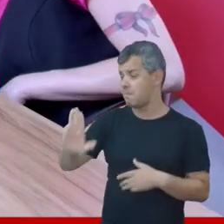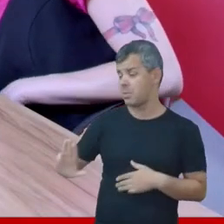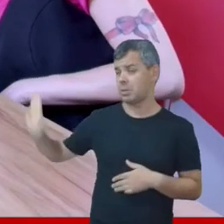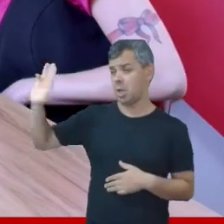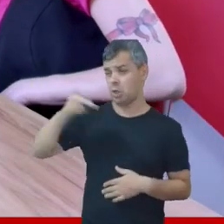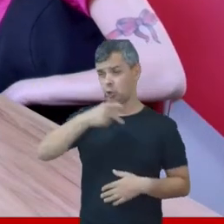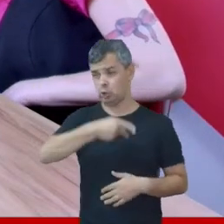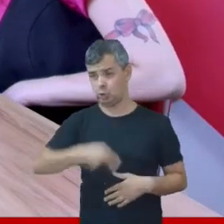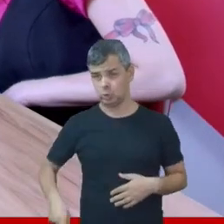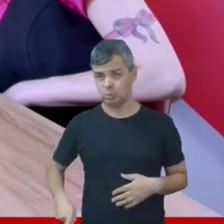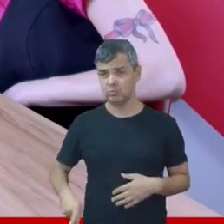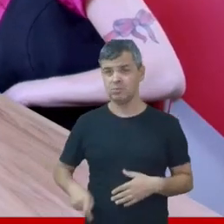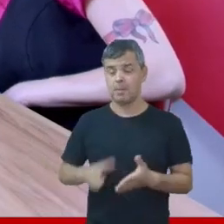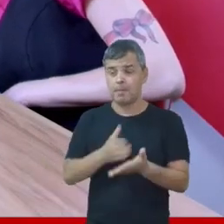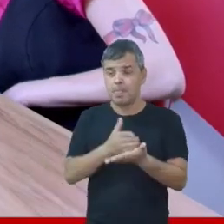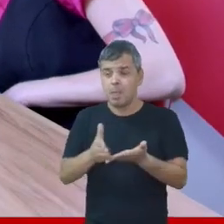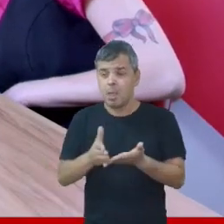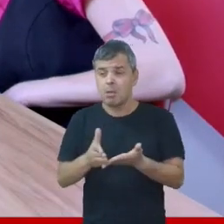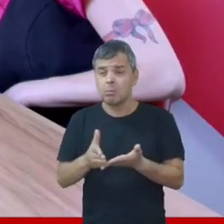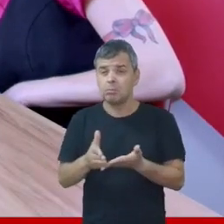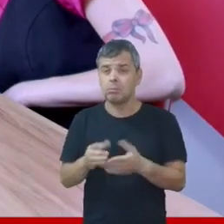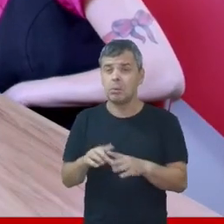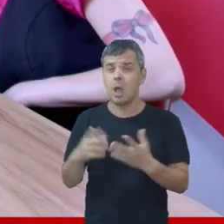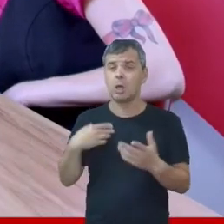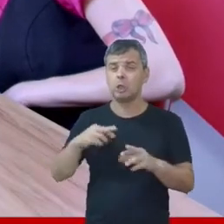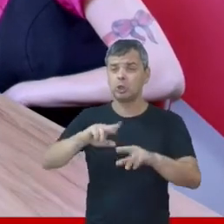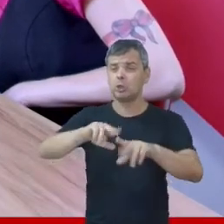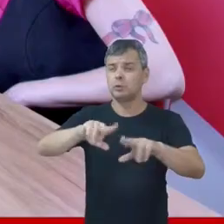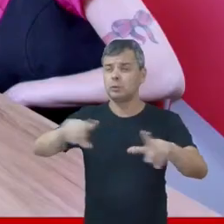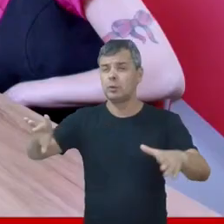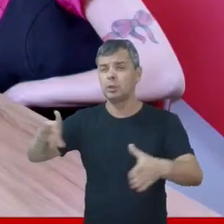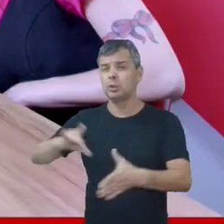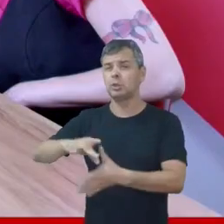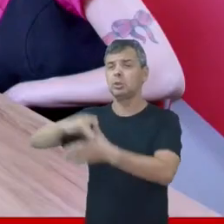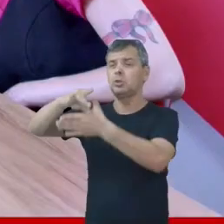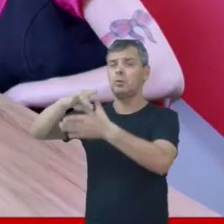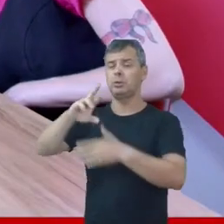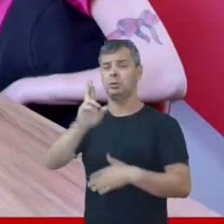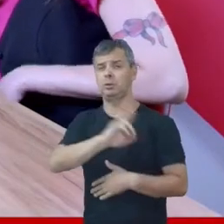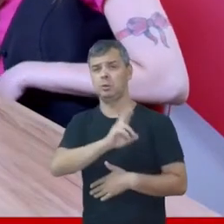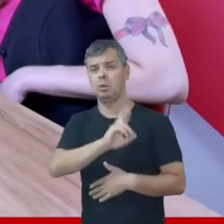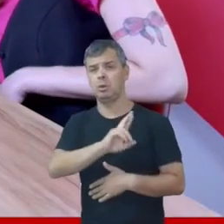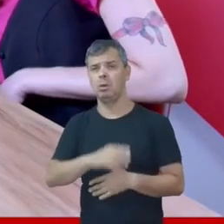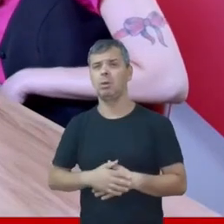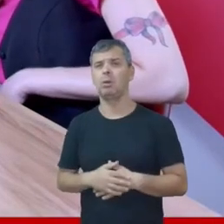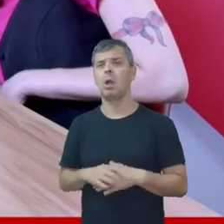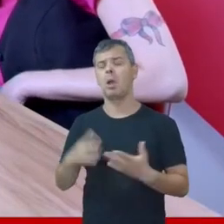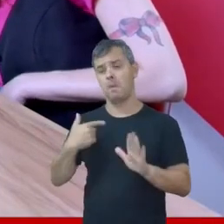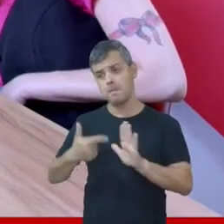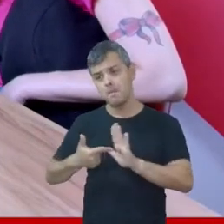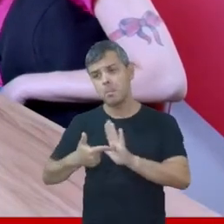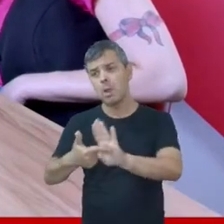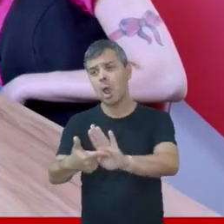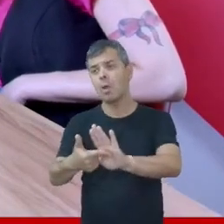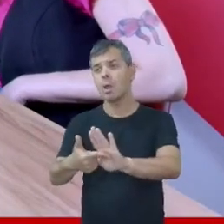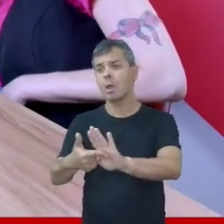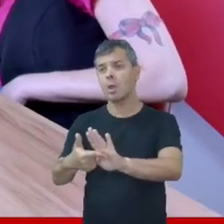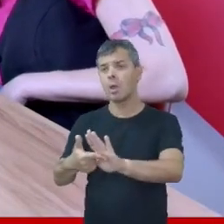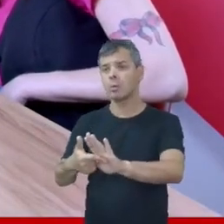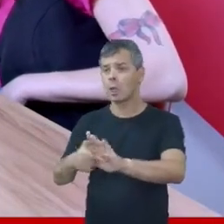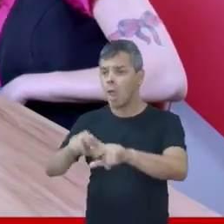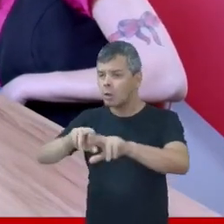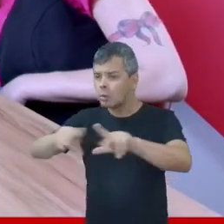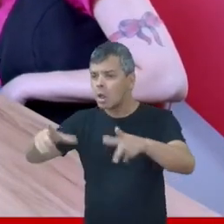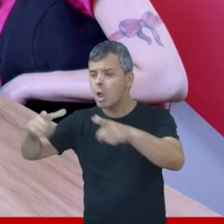mundo. Inclusive, recentemente, né? E esteve com vários líderes de várias religiões, cara, mostrando, falando, olha, aqui é o espaço da